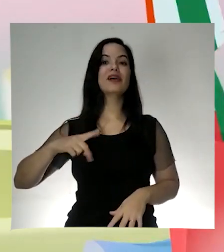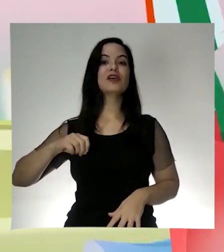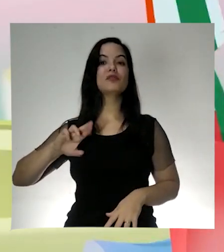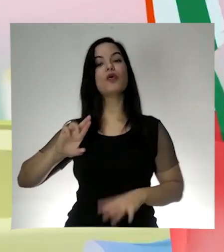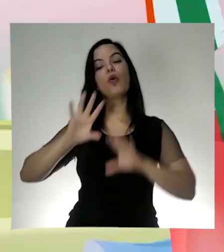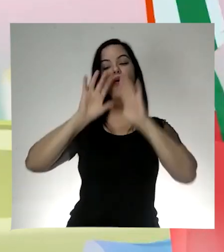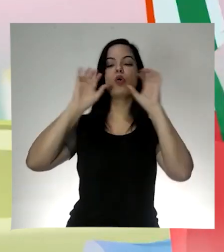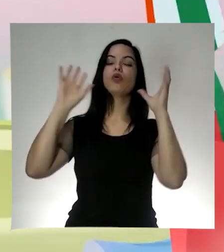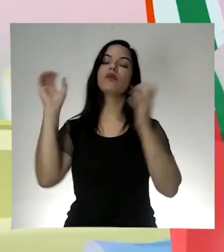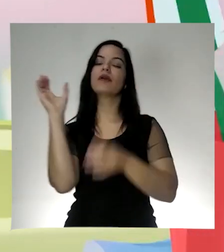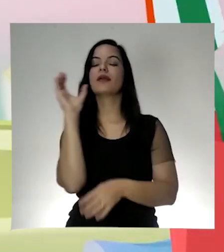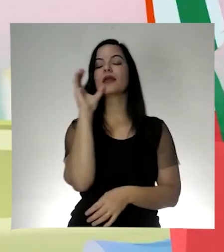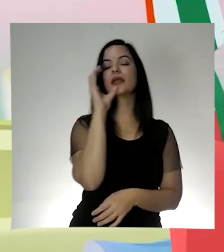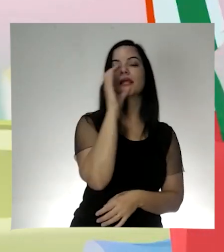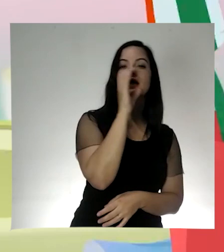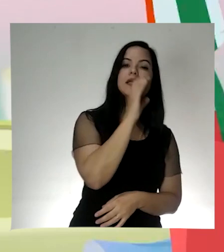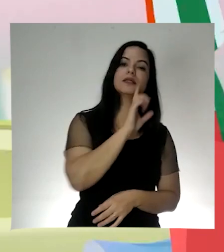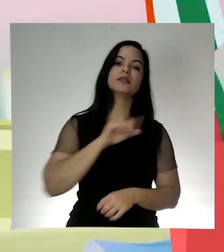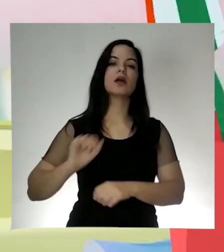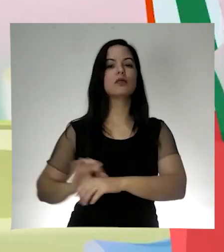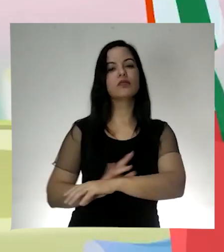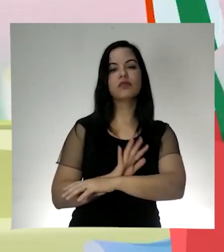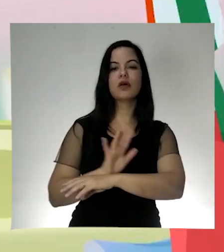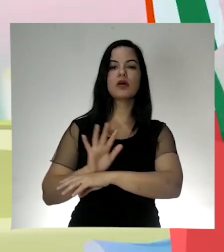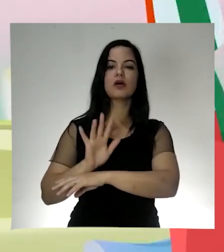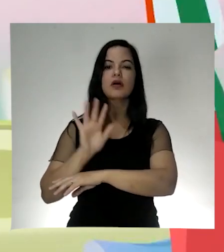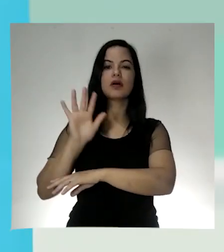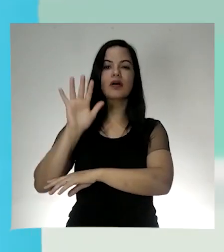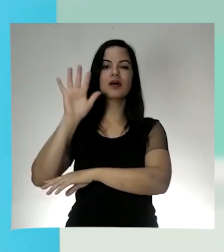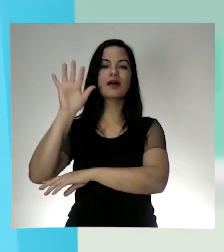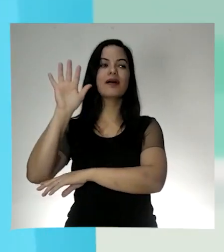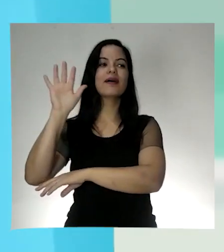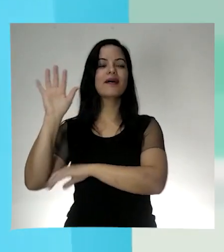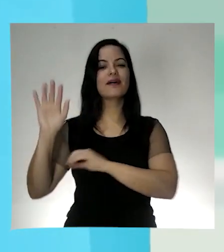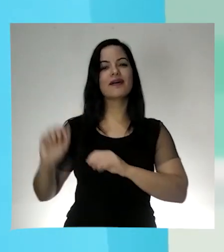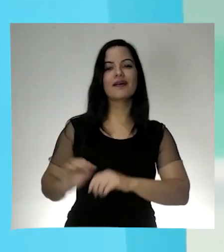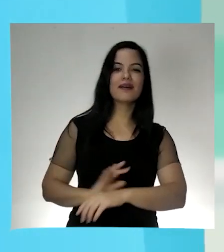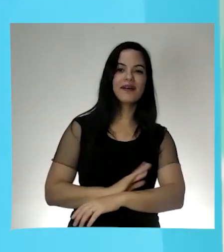Nuvem, nuvem, nuvem quente. Tá tão quentinho aqui.